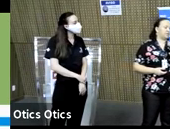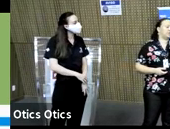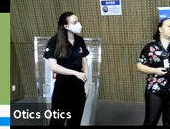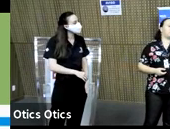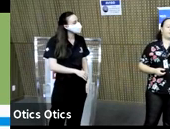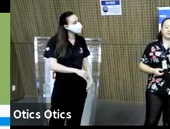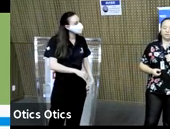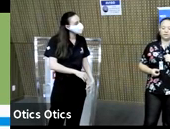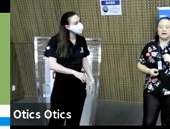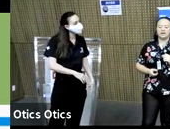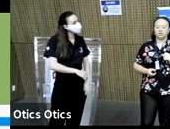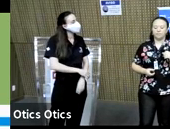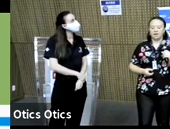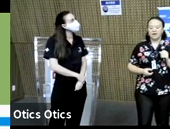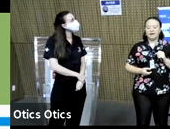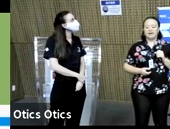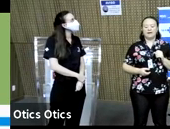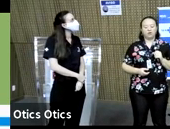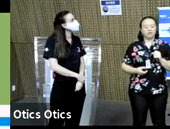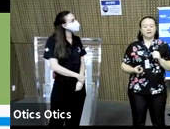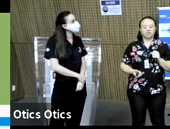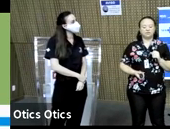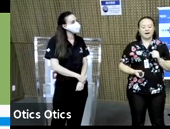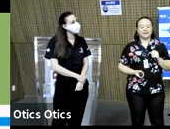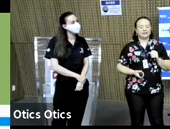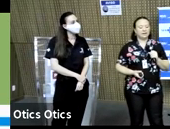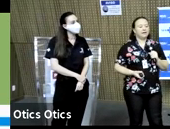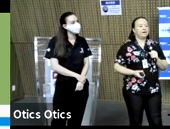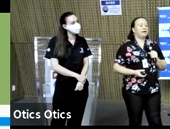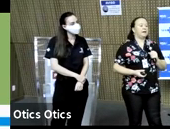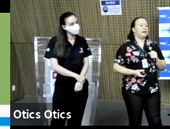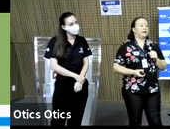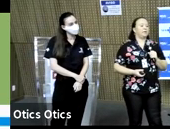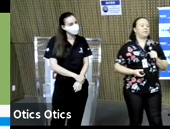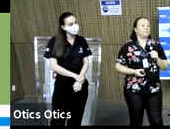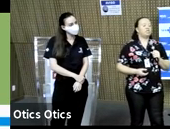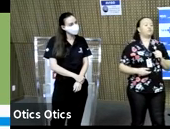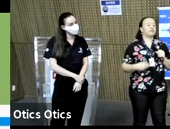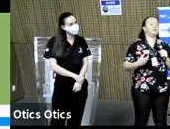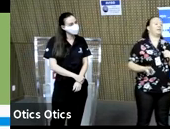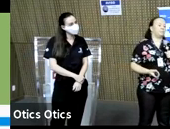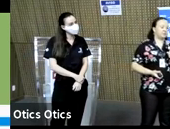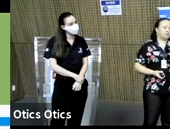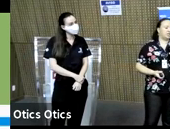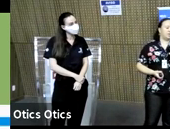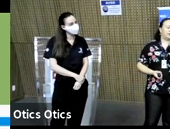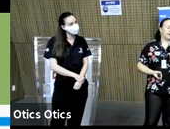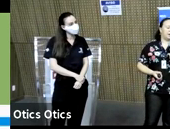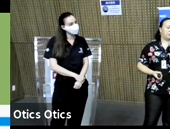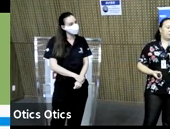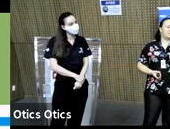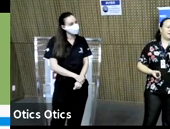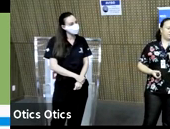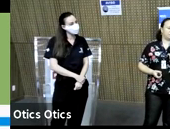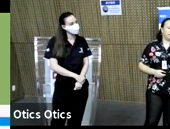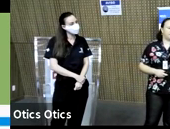aquela gestante não compareceu à unidade. E a oferta de vaga, né? A gente facilita bastante